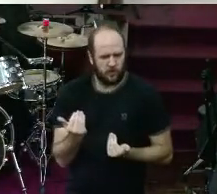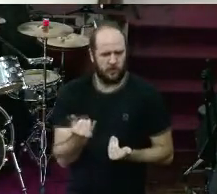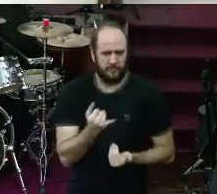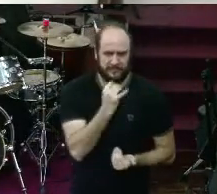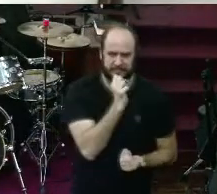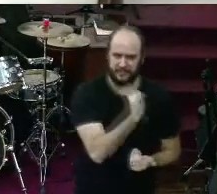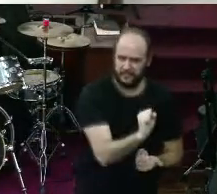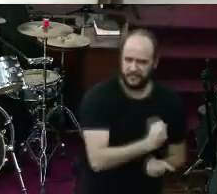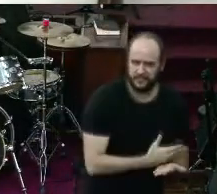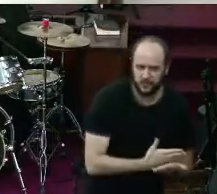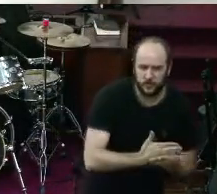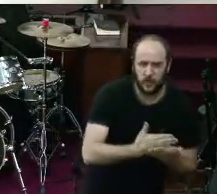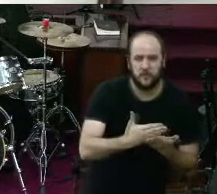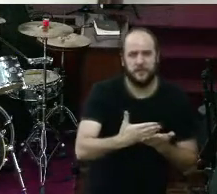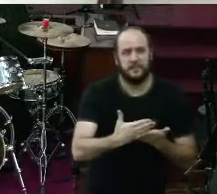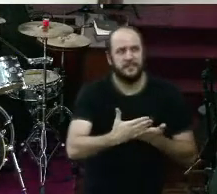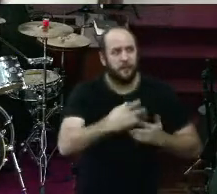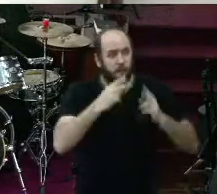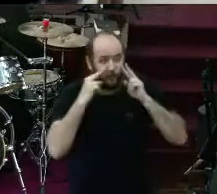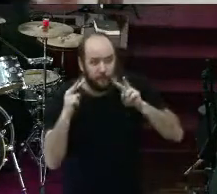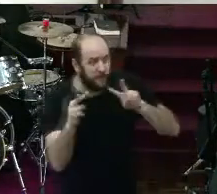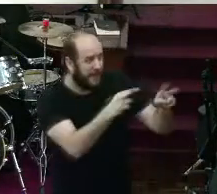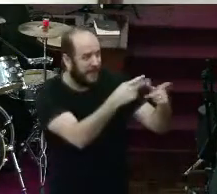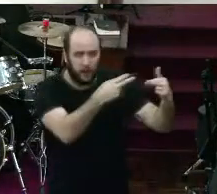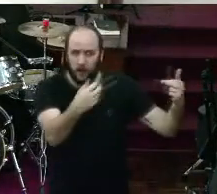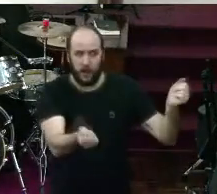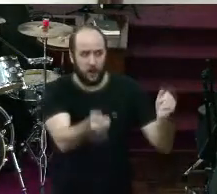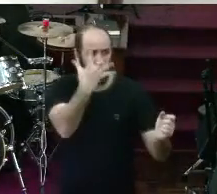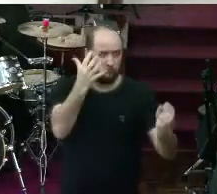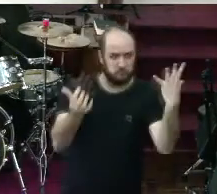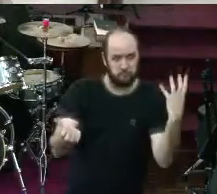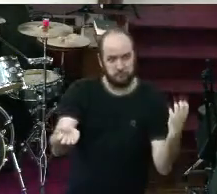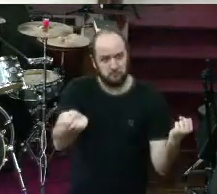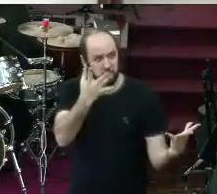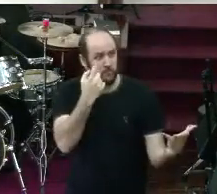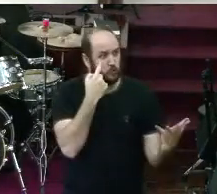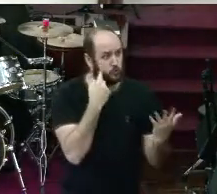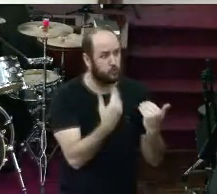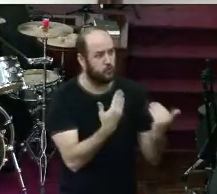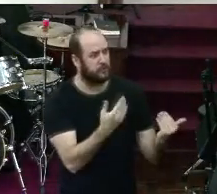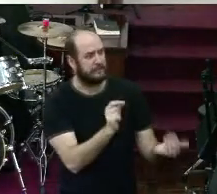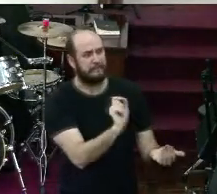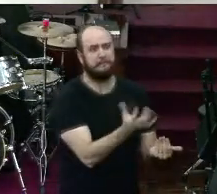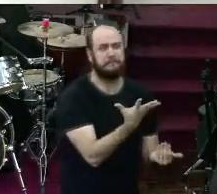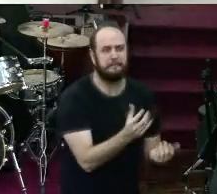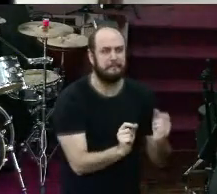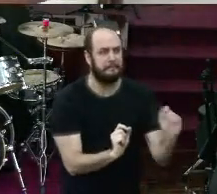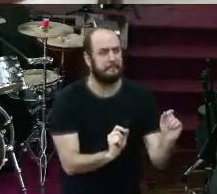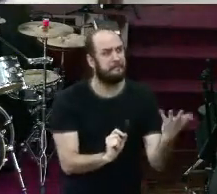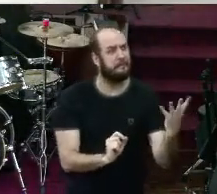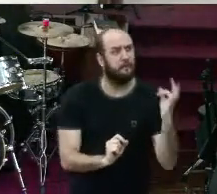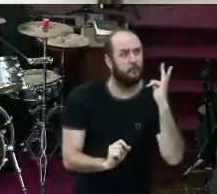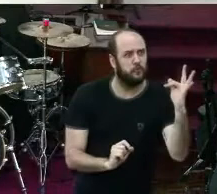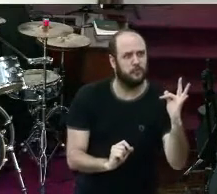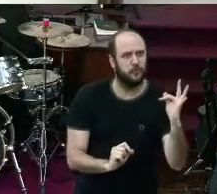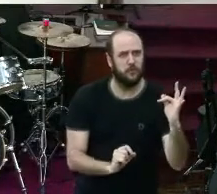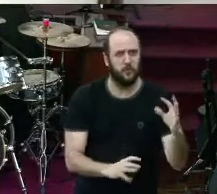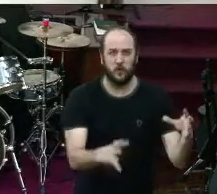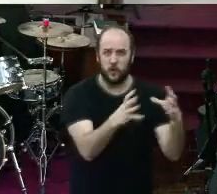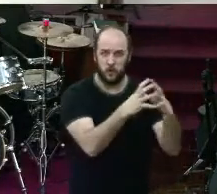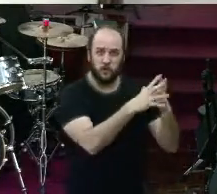e tantos outros deviam estar perplexos, perguntando: e agora? O que será de nós? A Síria está